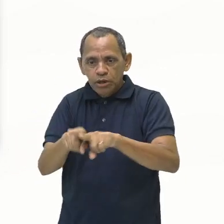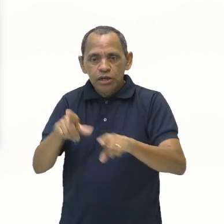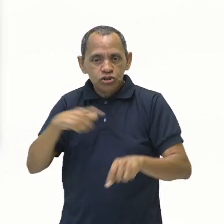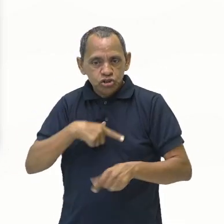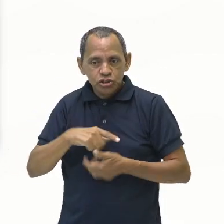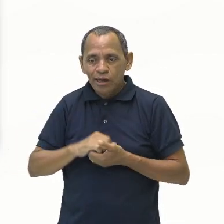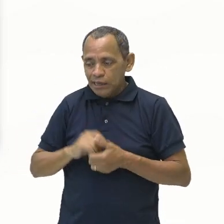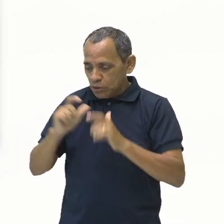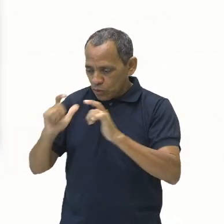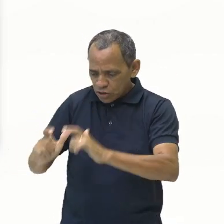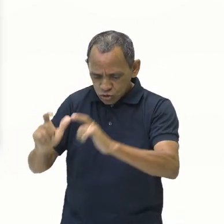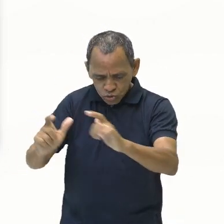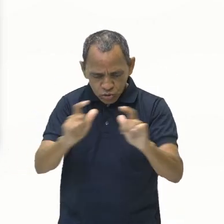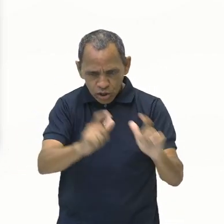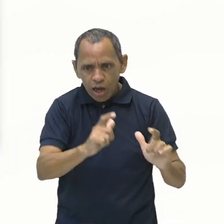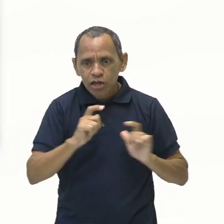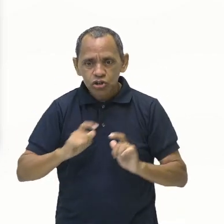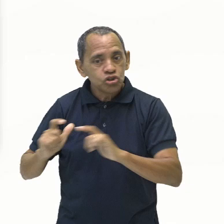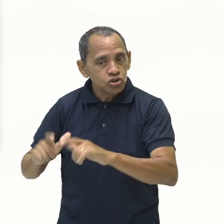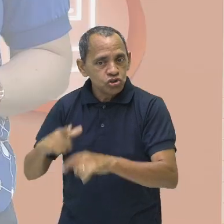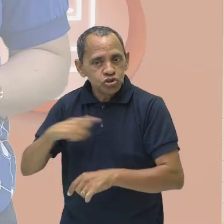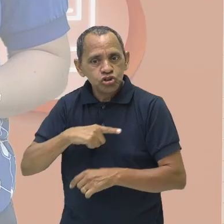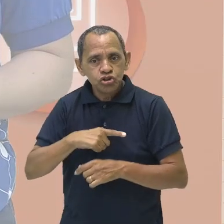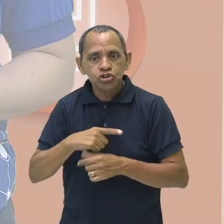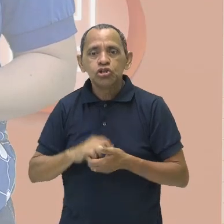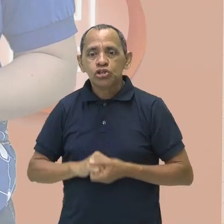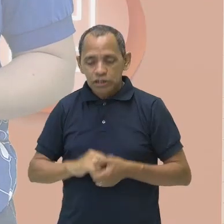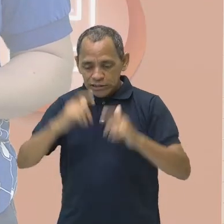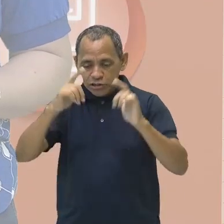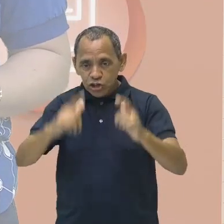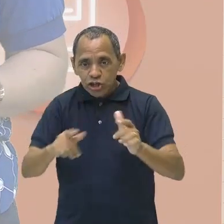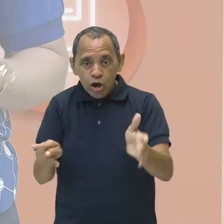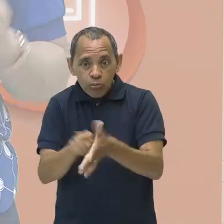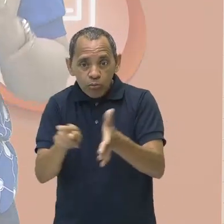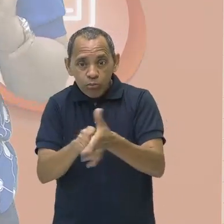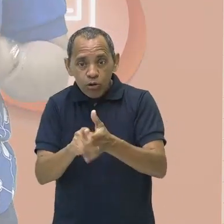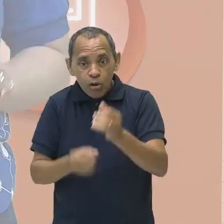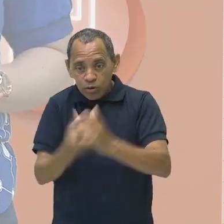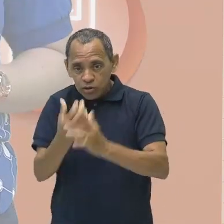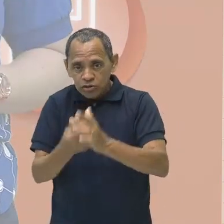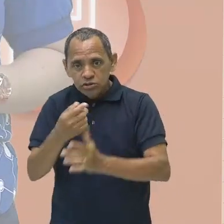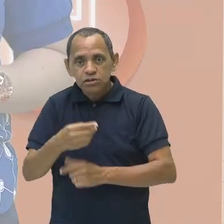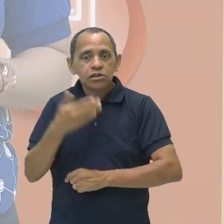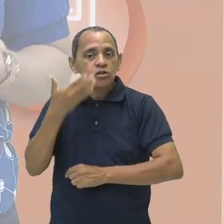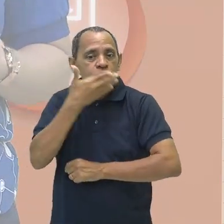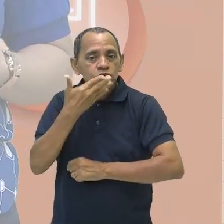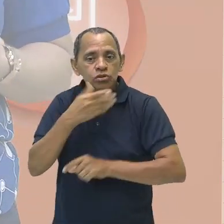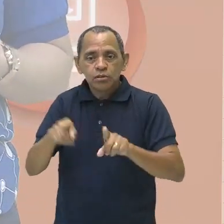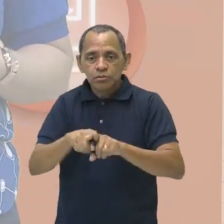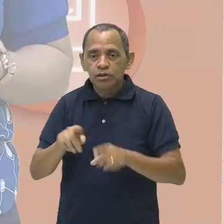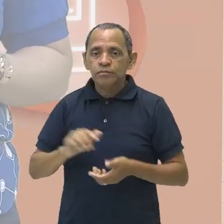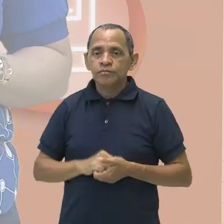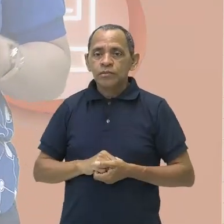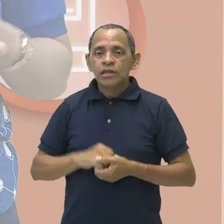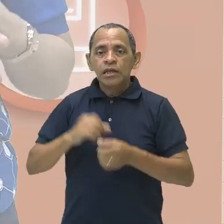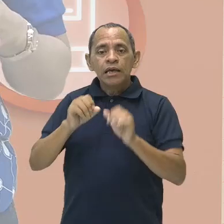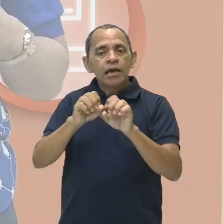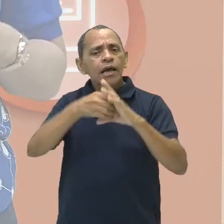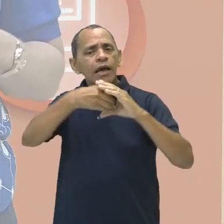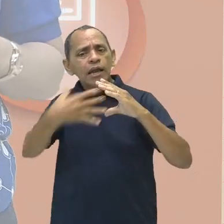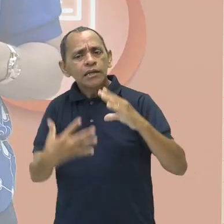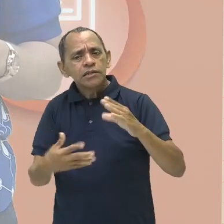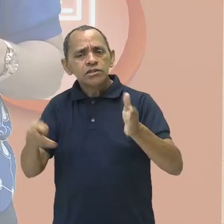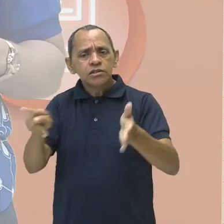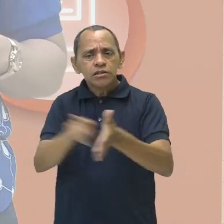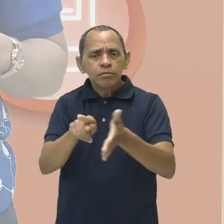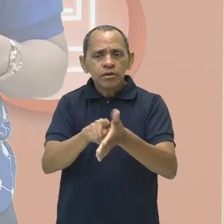dos engenhos de açúcar. Agora, acompanhem comigo as características da produção açucareira na América Portuguesa. Então,